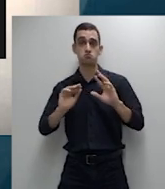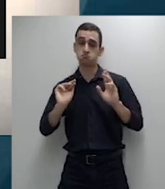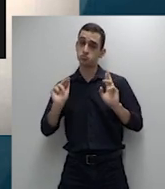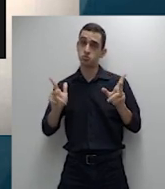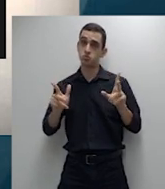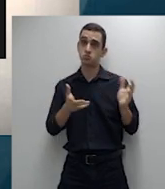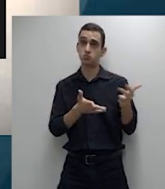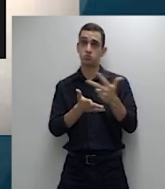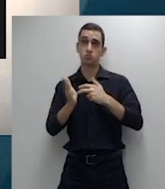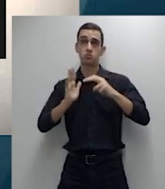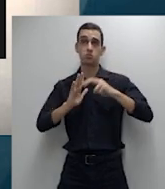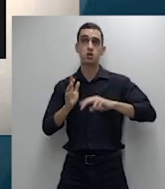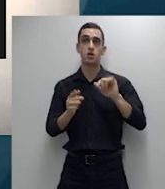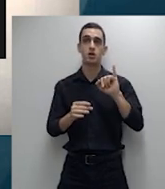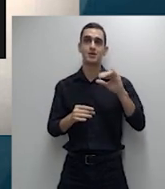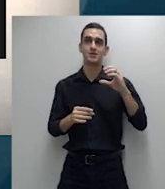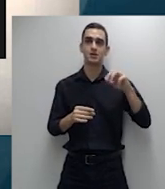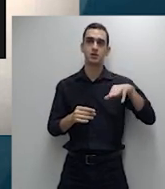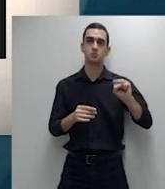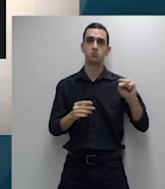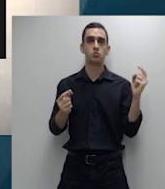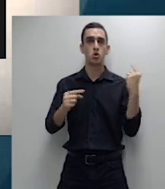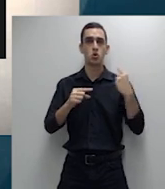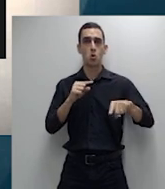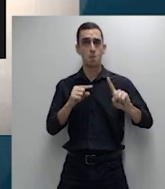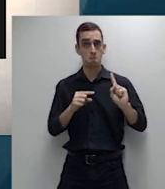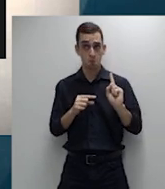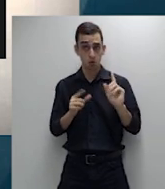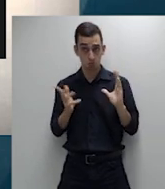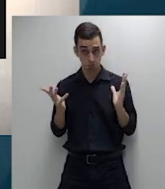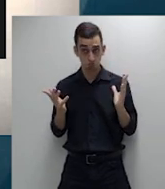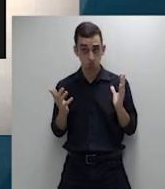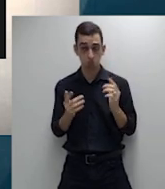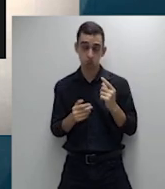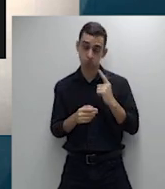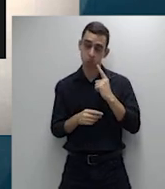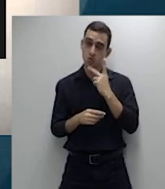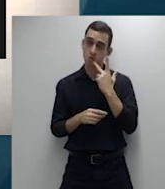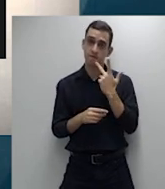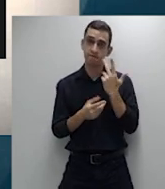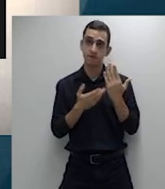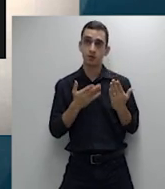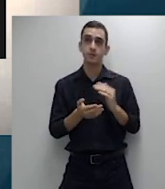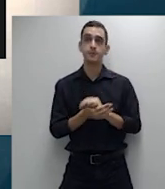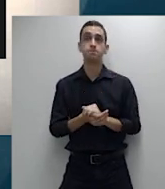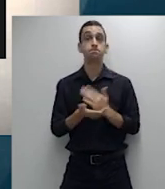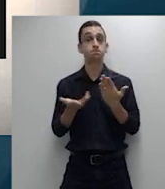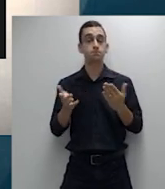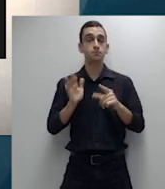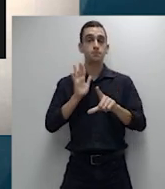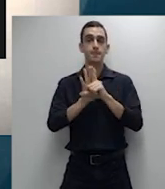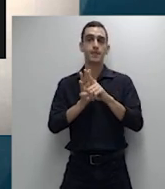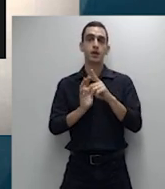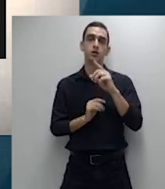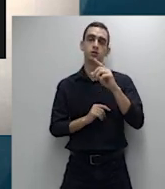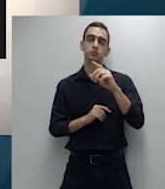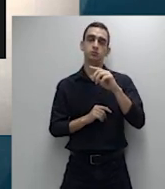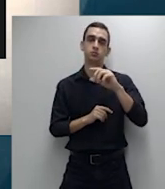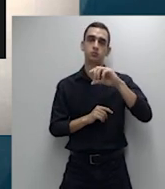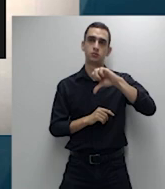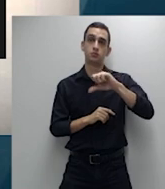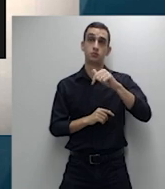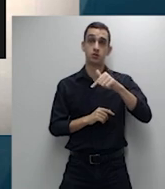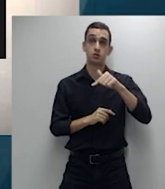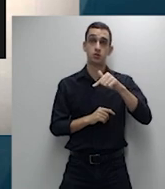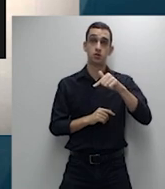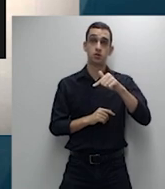ICMS vamos ver bem primeiro antes da lei 92 anos da lei geral de telecomunicações